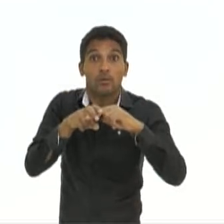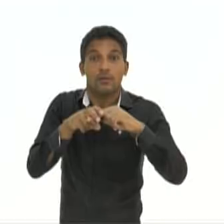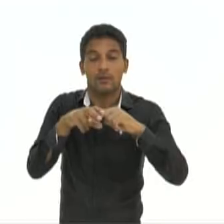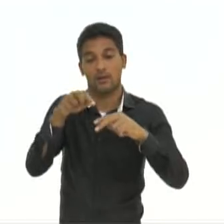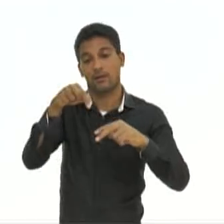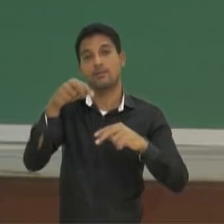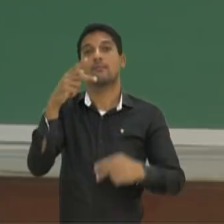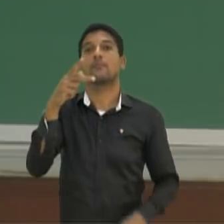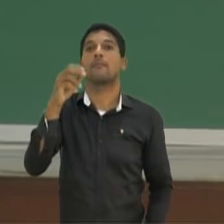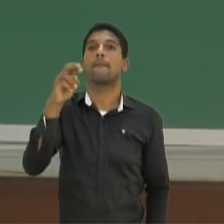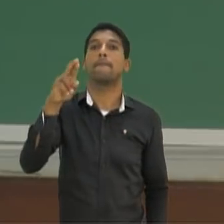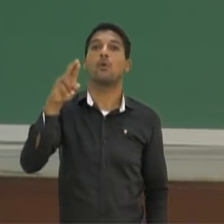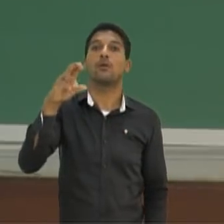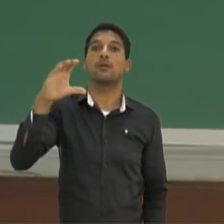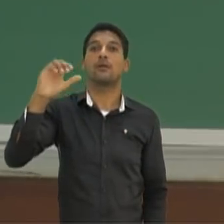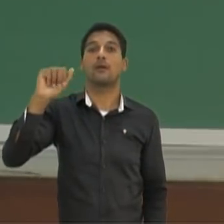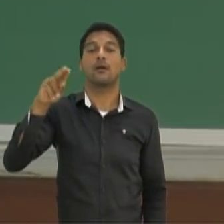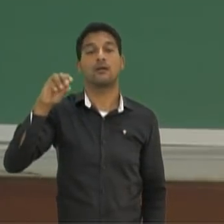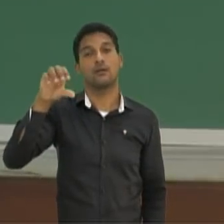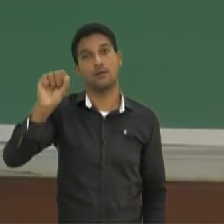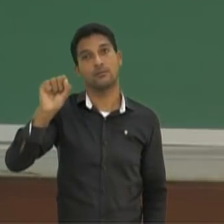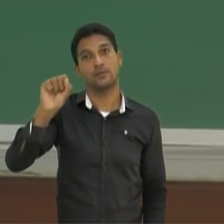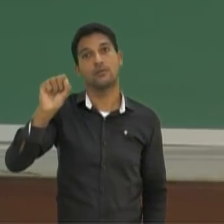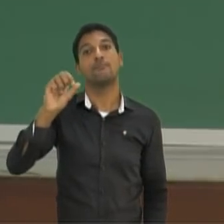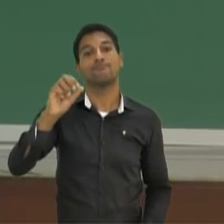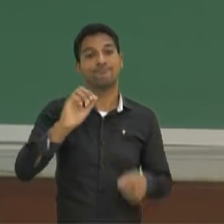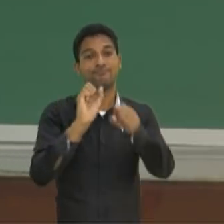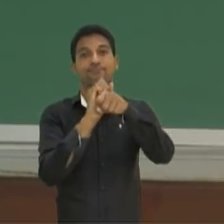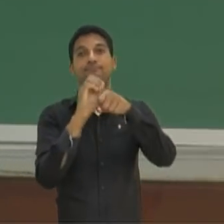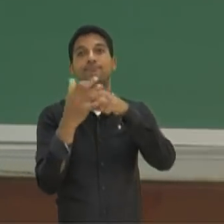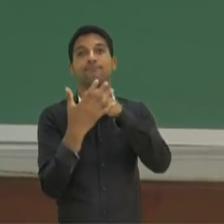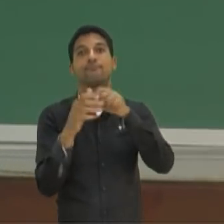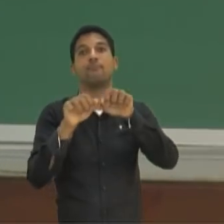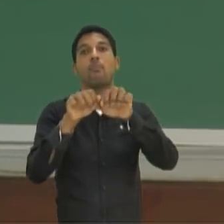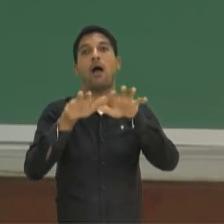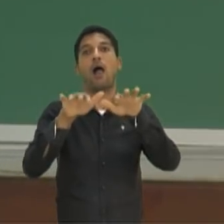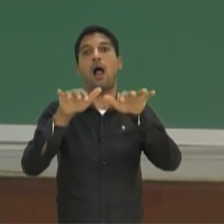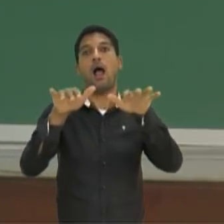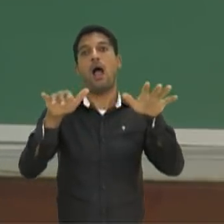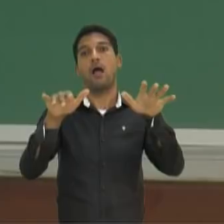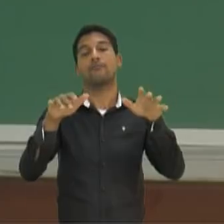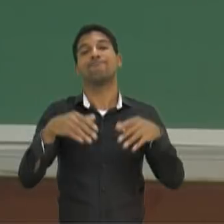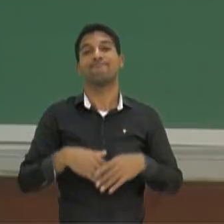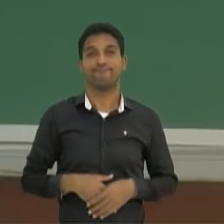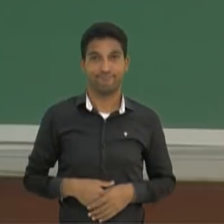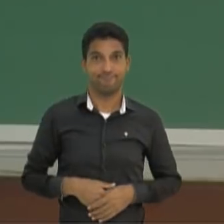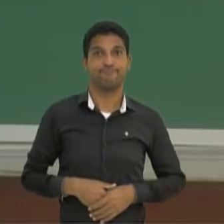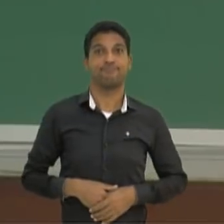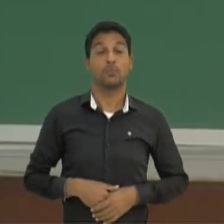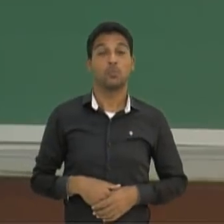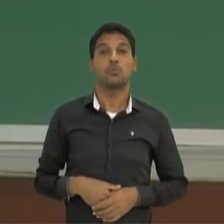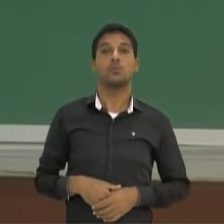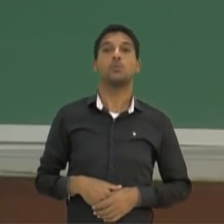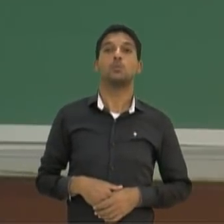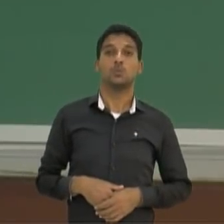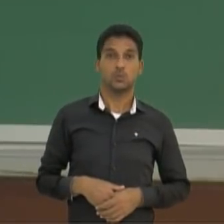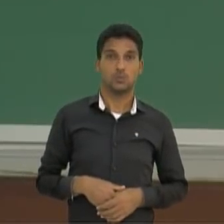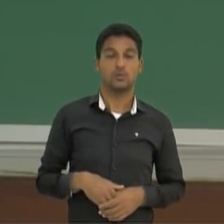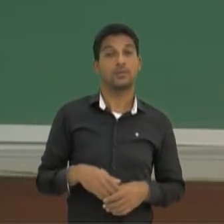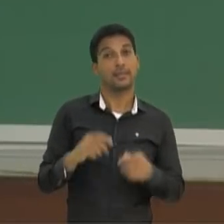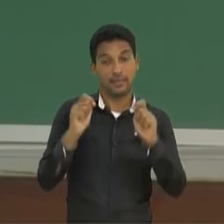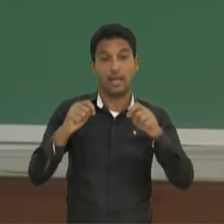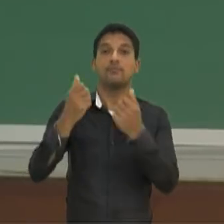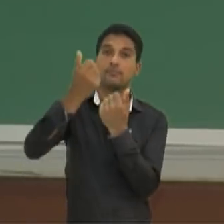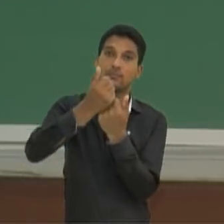por porém, todavia, contudo, entretanto. Então eu poderia ter feito: os estudantes querem ir à escola, porém não podem devido à pandemia.